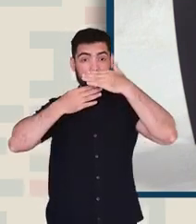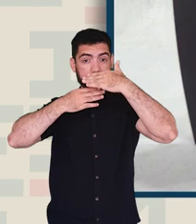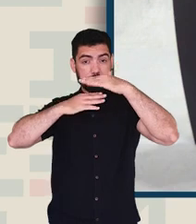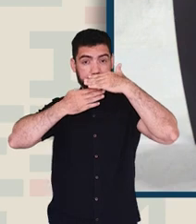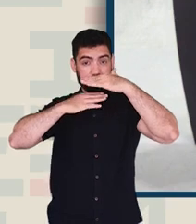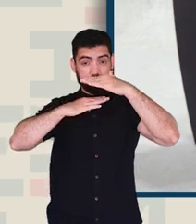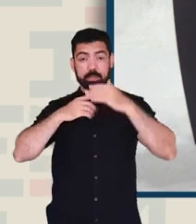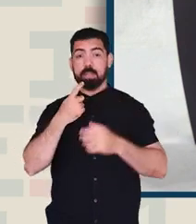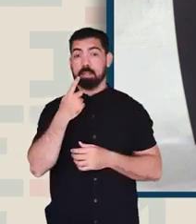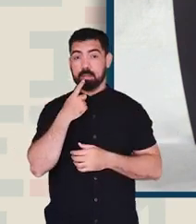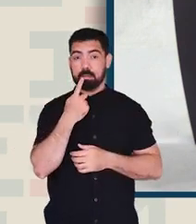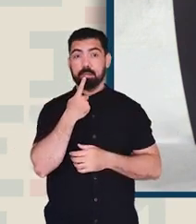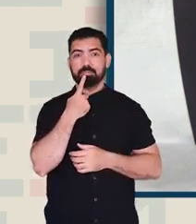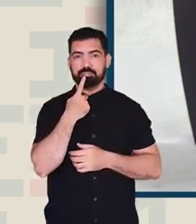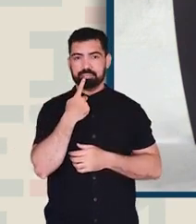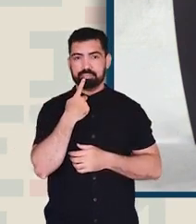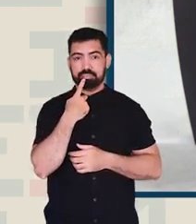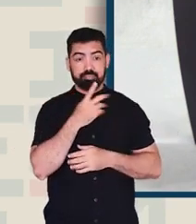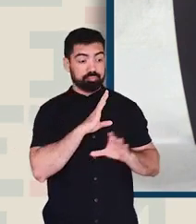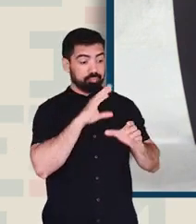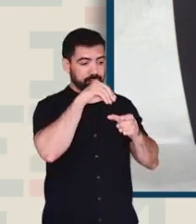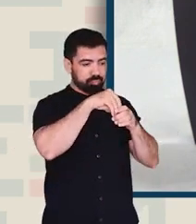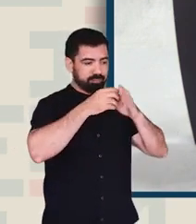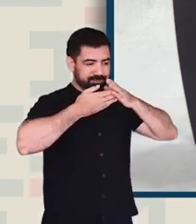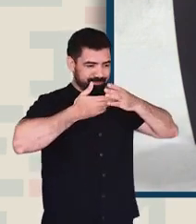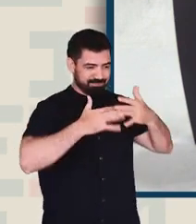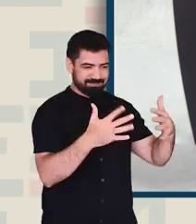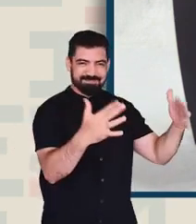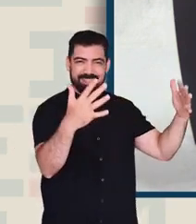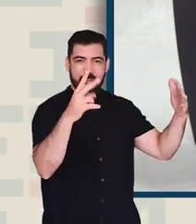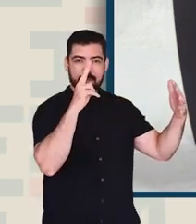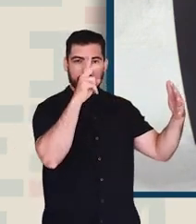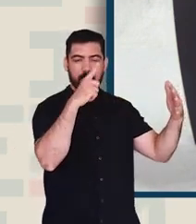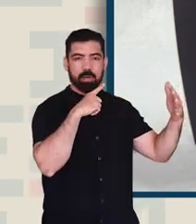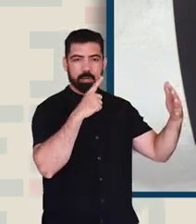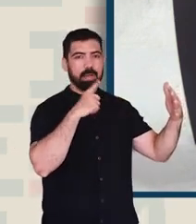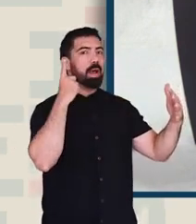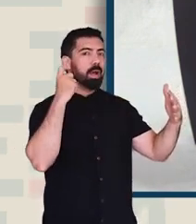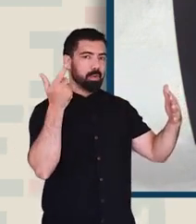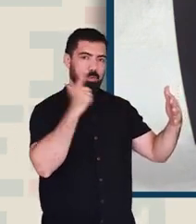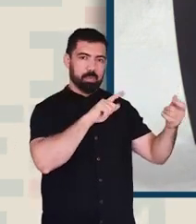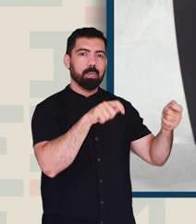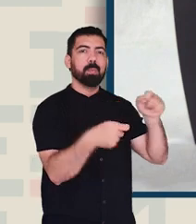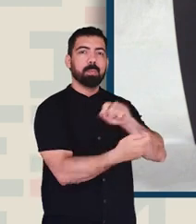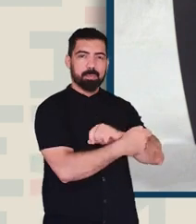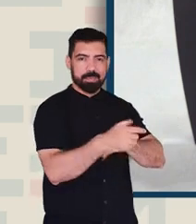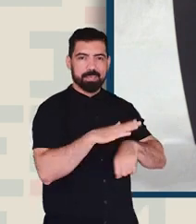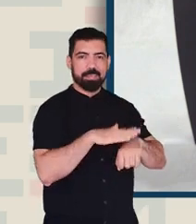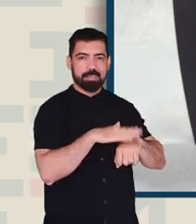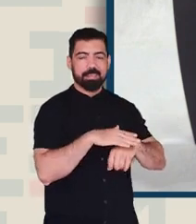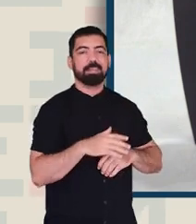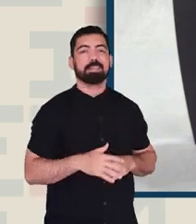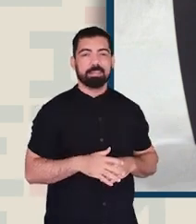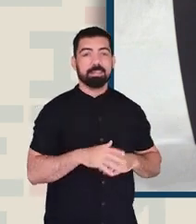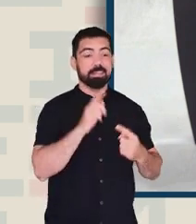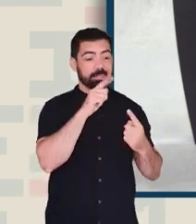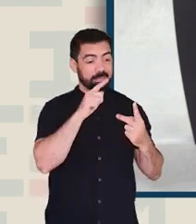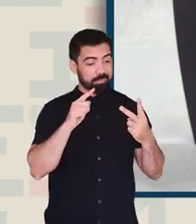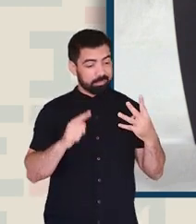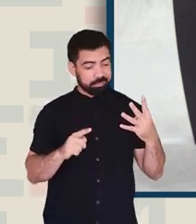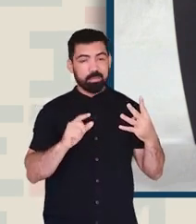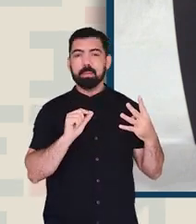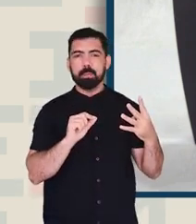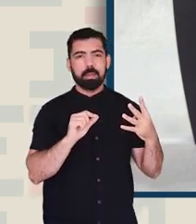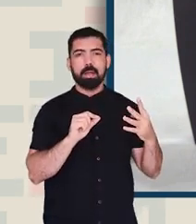a vibração ela vai ser amplificada dentro desse instrumento. Ou seja, a trompa, o trompete, o trombone, a tuba,